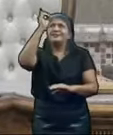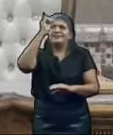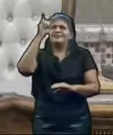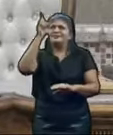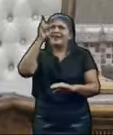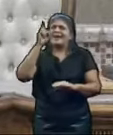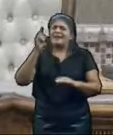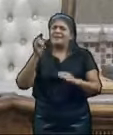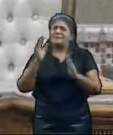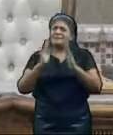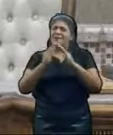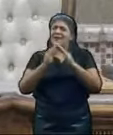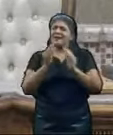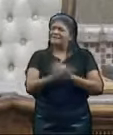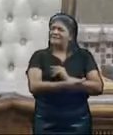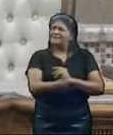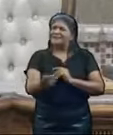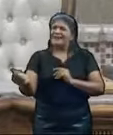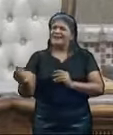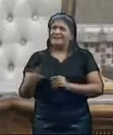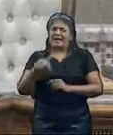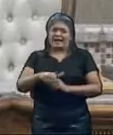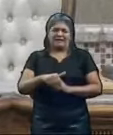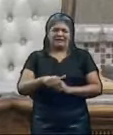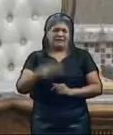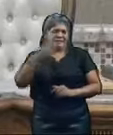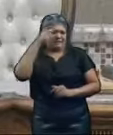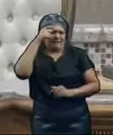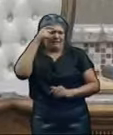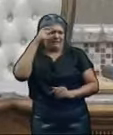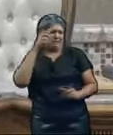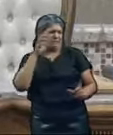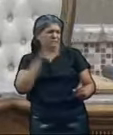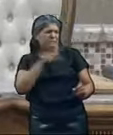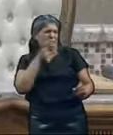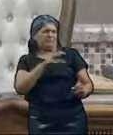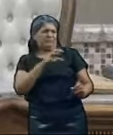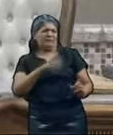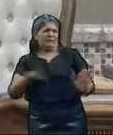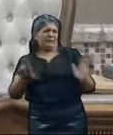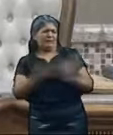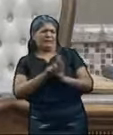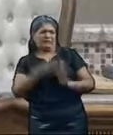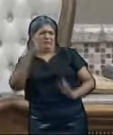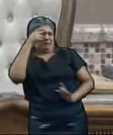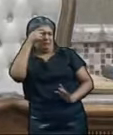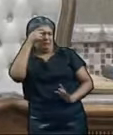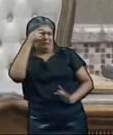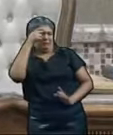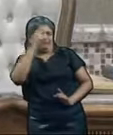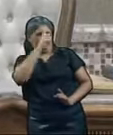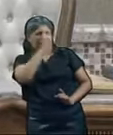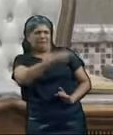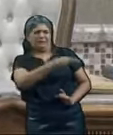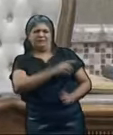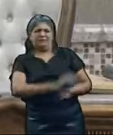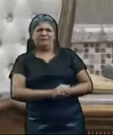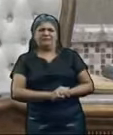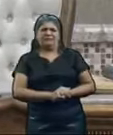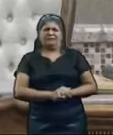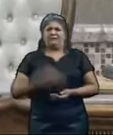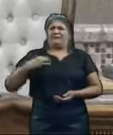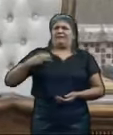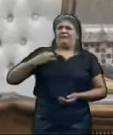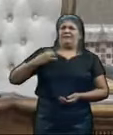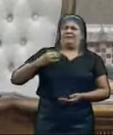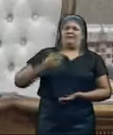pelas forças satânicas o que dita as regras do mundo e as normas a moda